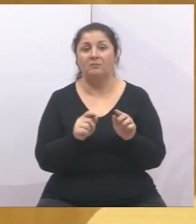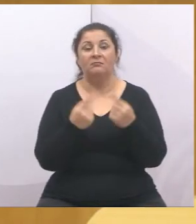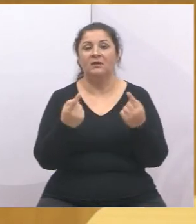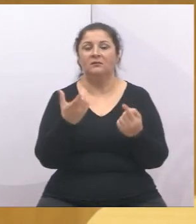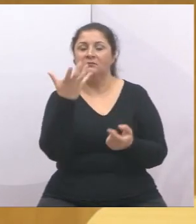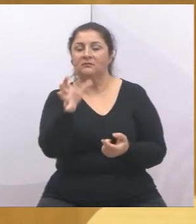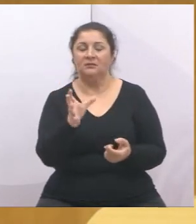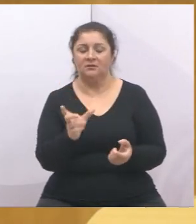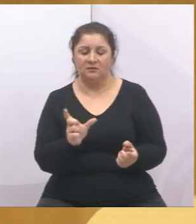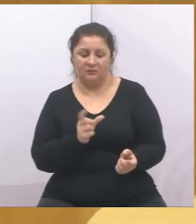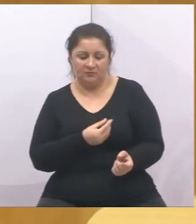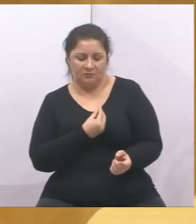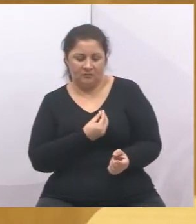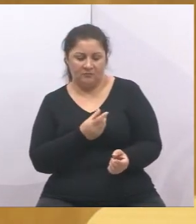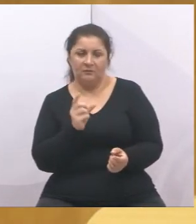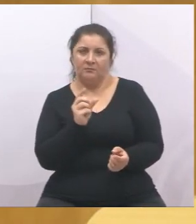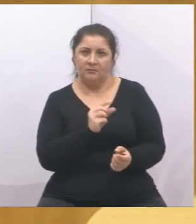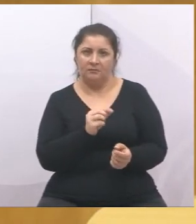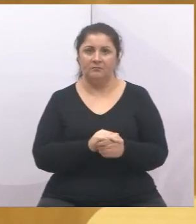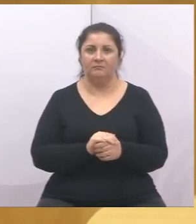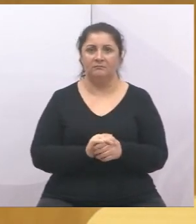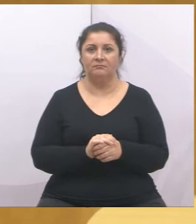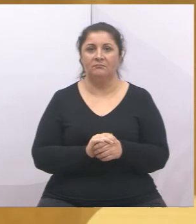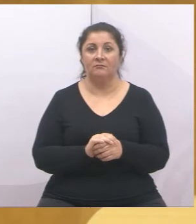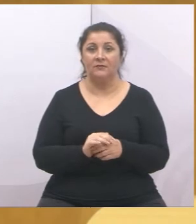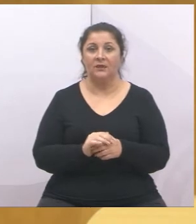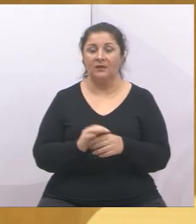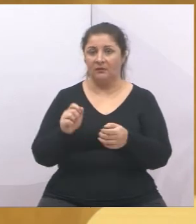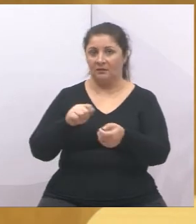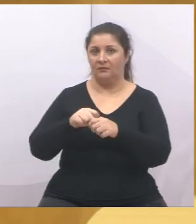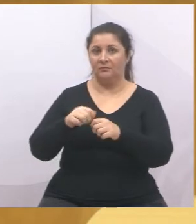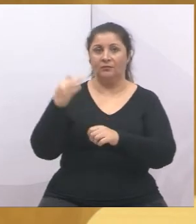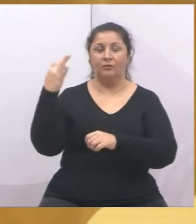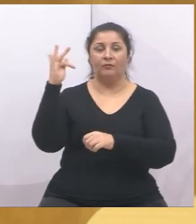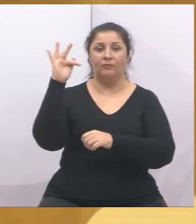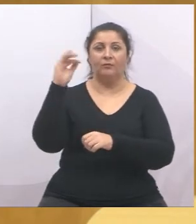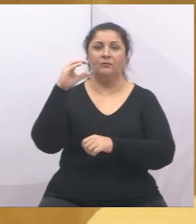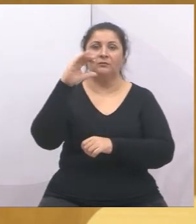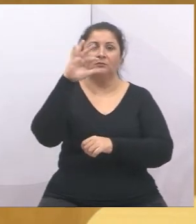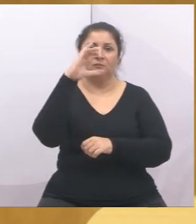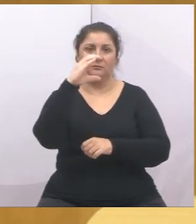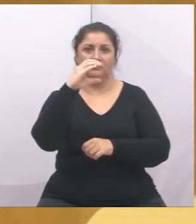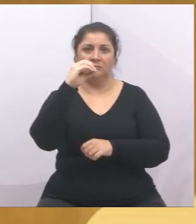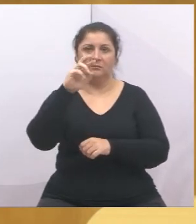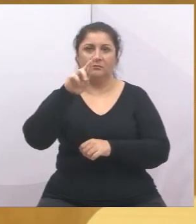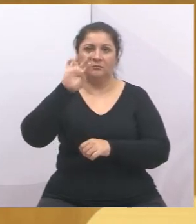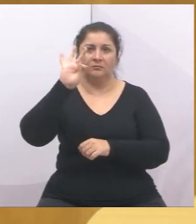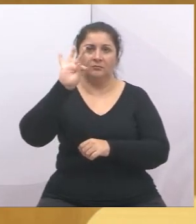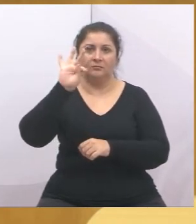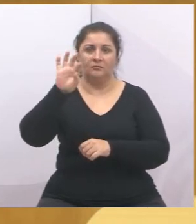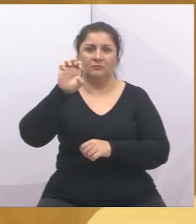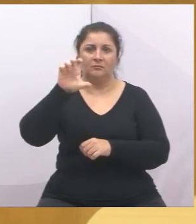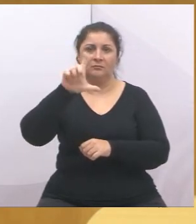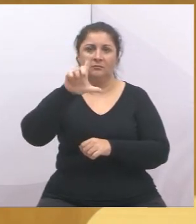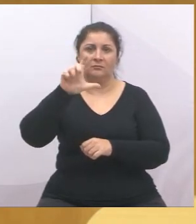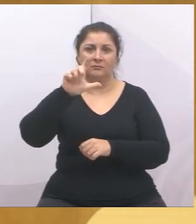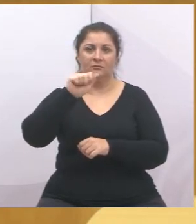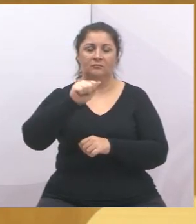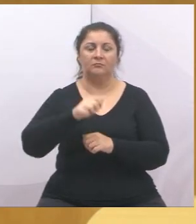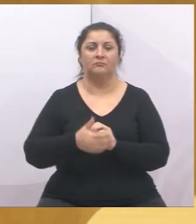pequena. É do Cortella, um filósofo brasileiro da USP. Eu trouxe